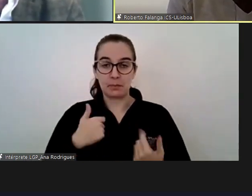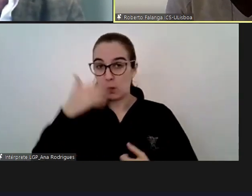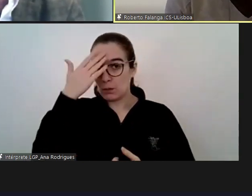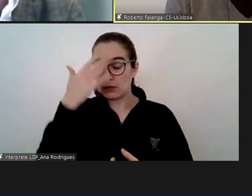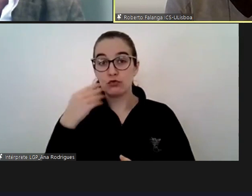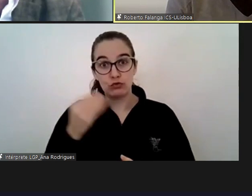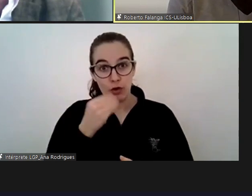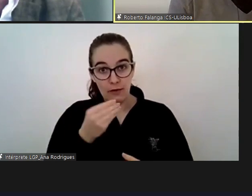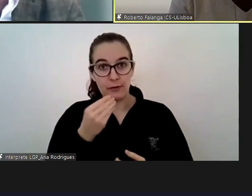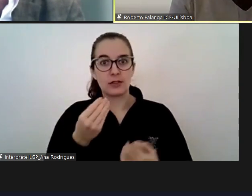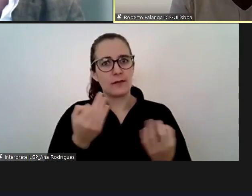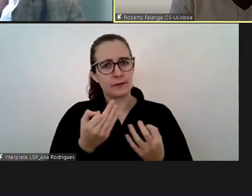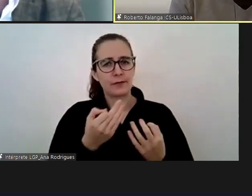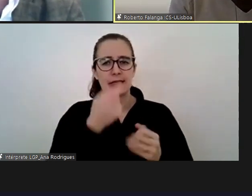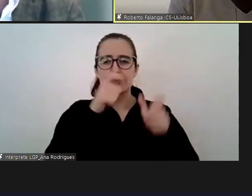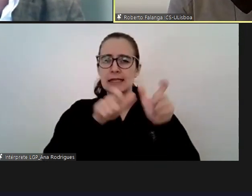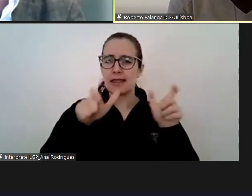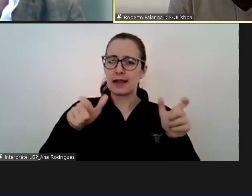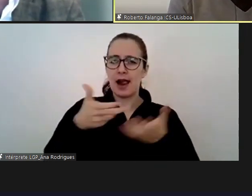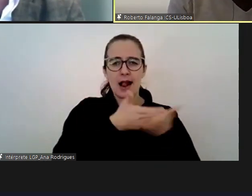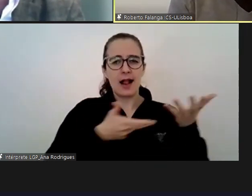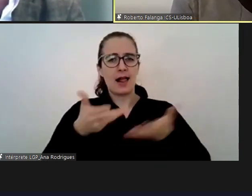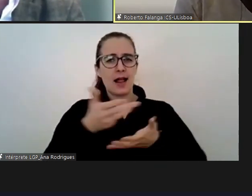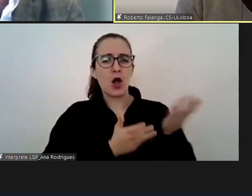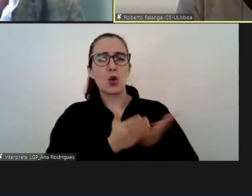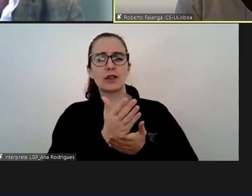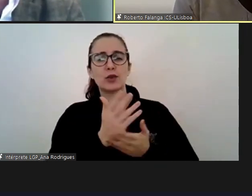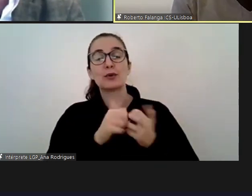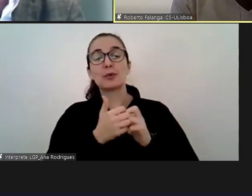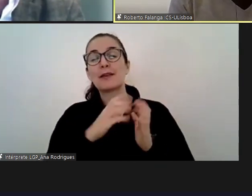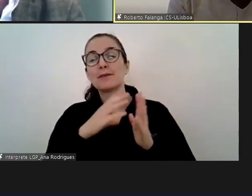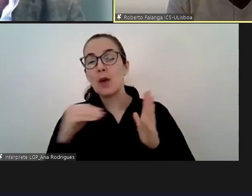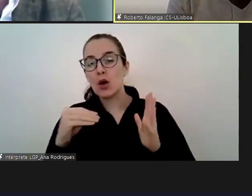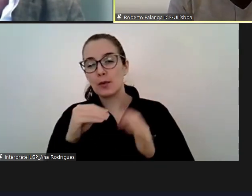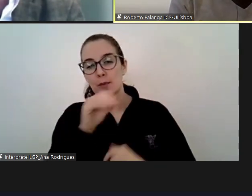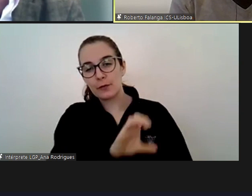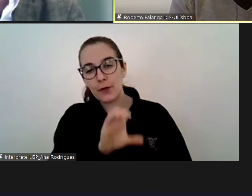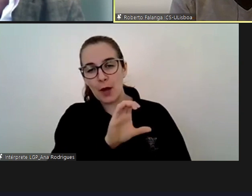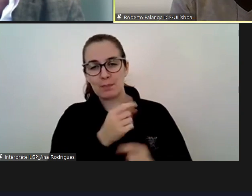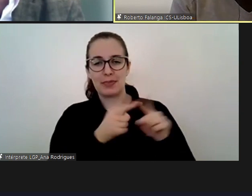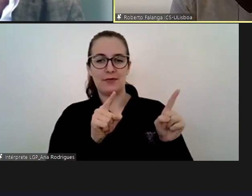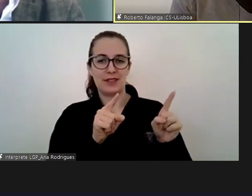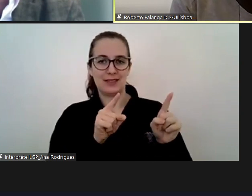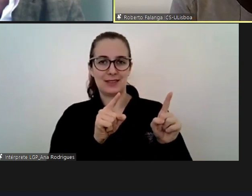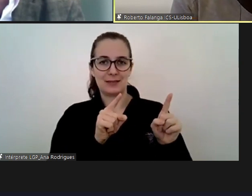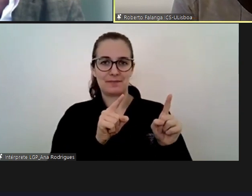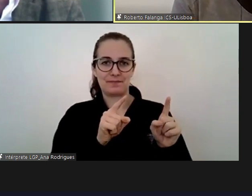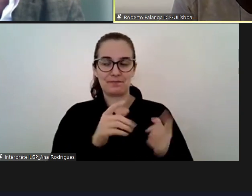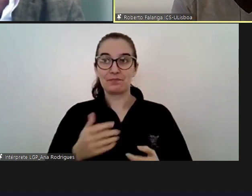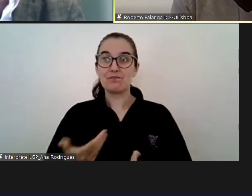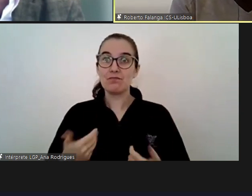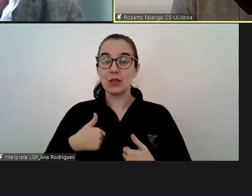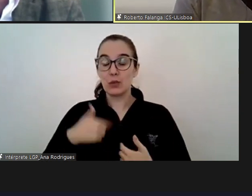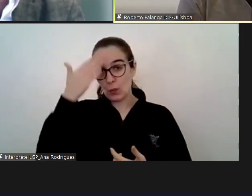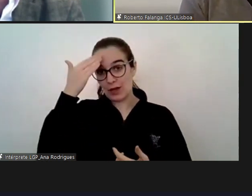continuam a exercer a sua cidadania, talvez noutros moldes. Então o problema talvez não seja apenas